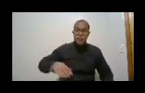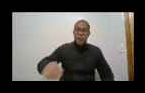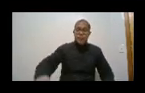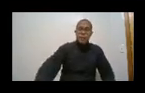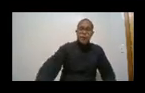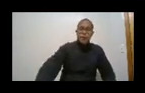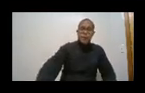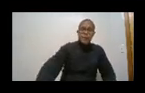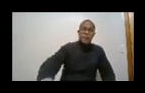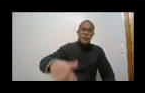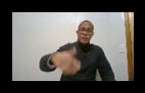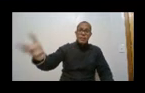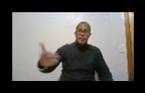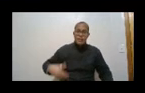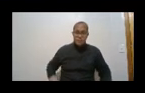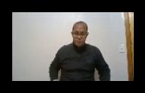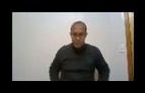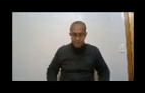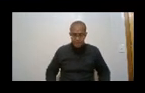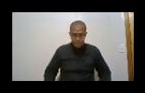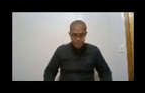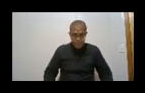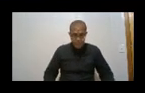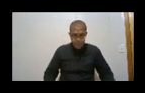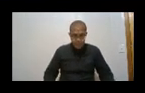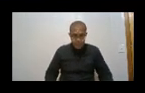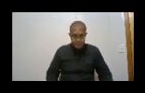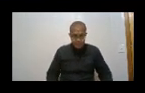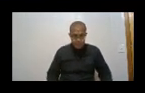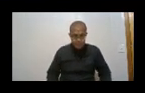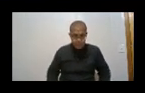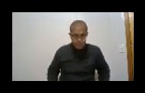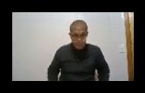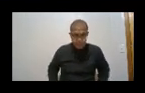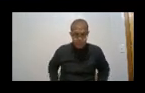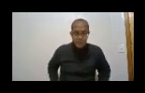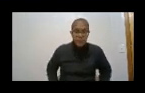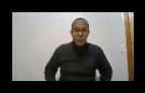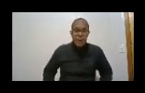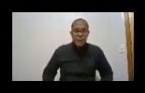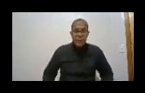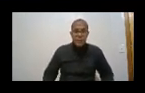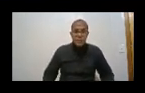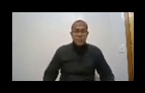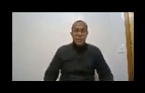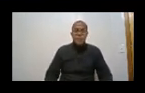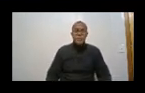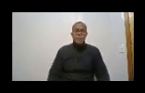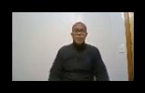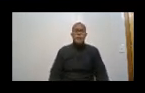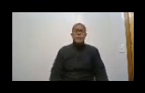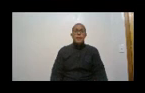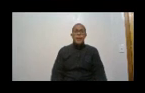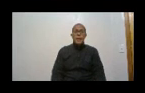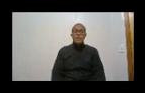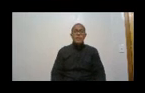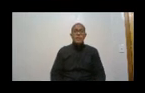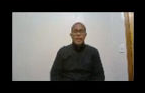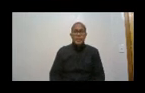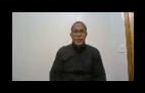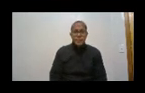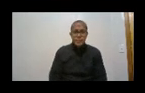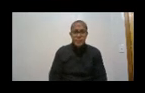atenolol, metoprolol. Então pode acontecer isso, tá? Dentro desse mesmo contexto, ao invés disso, eu posso ter, por exemplo,